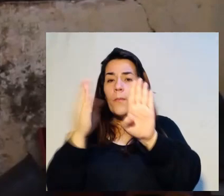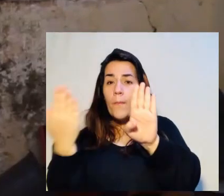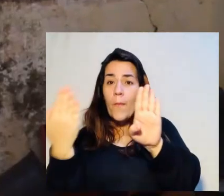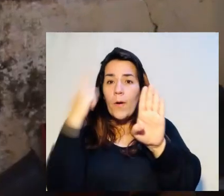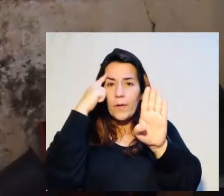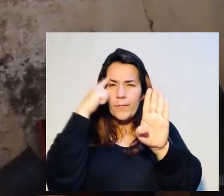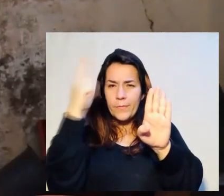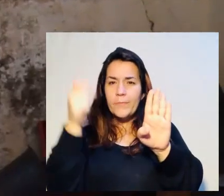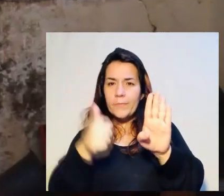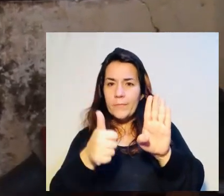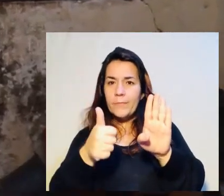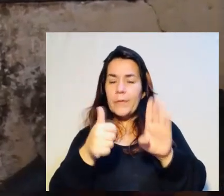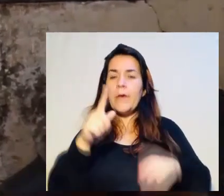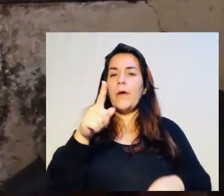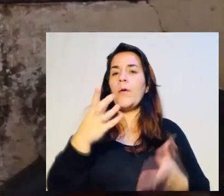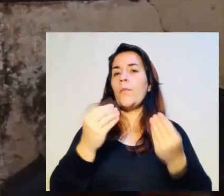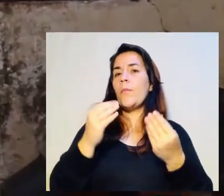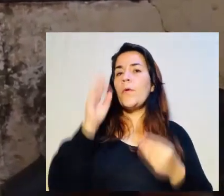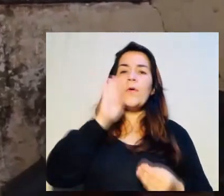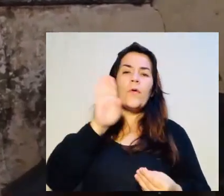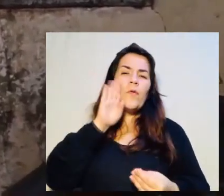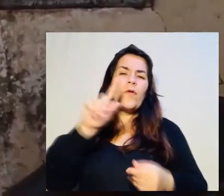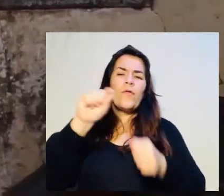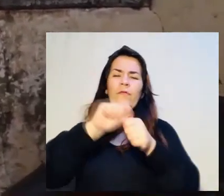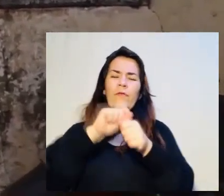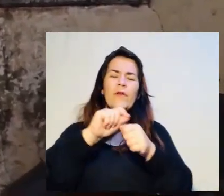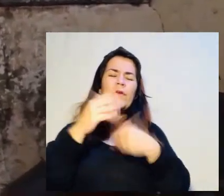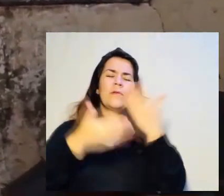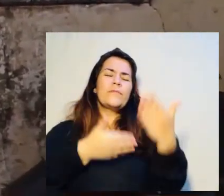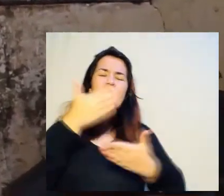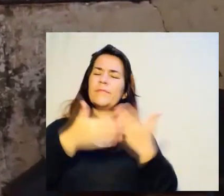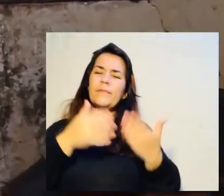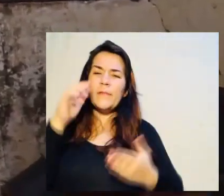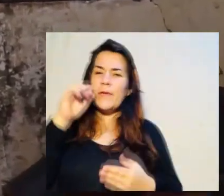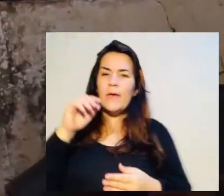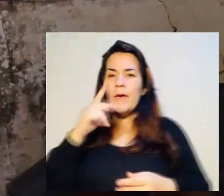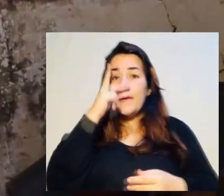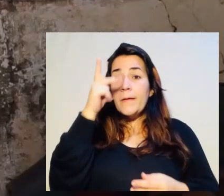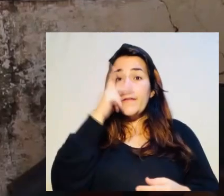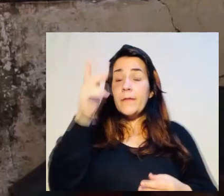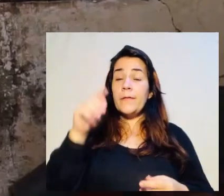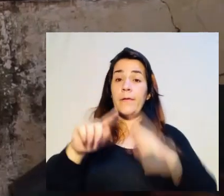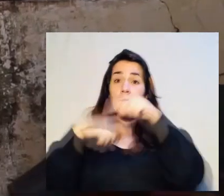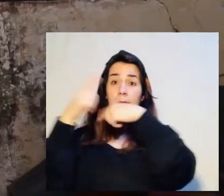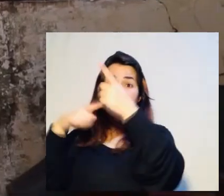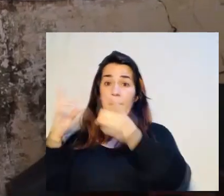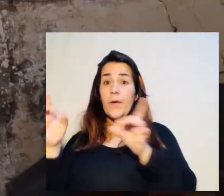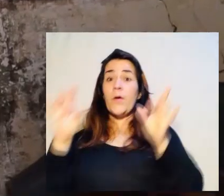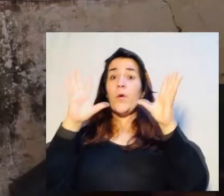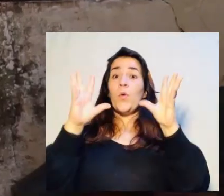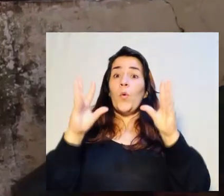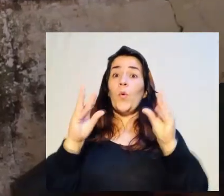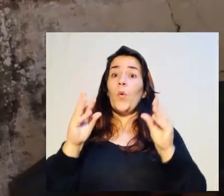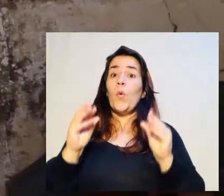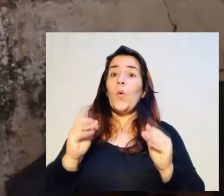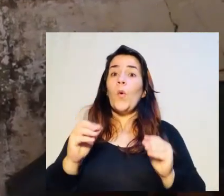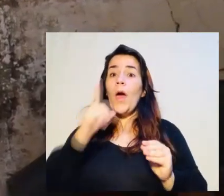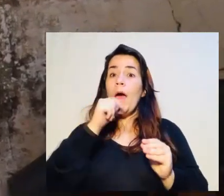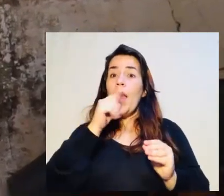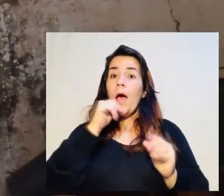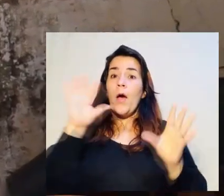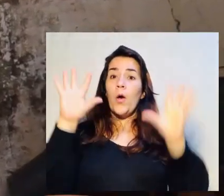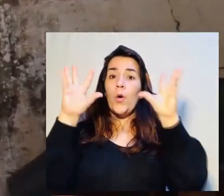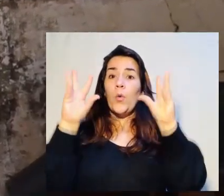possam ali também fazer coisas não muito legais com ela, né? Intoxicar a plantinha. Depois de